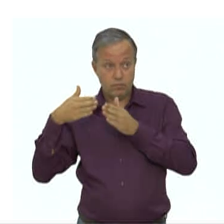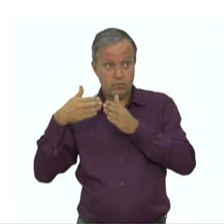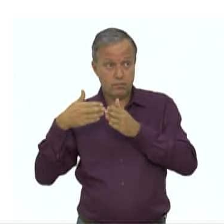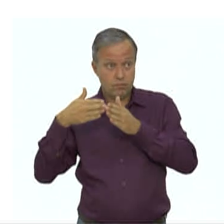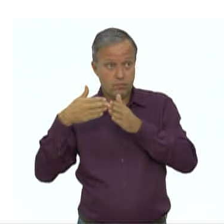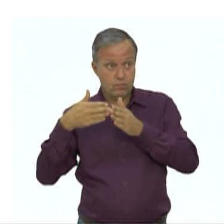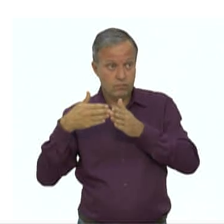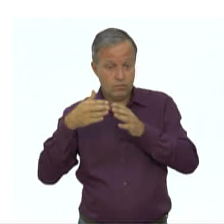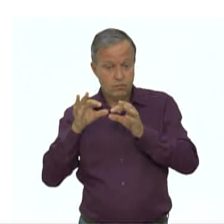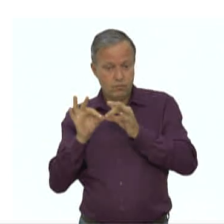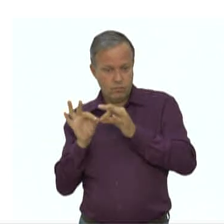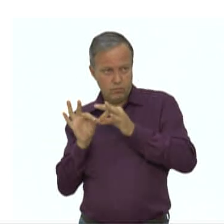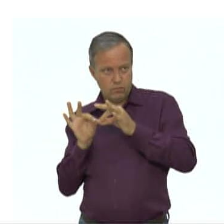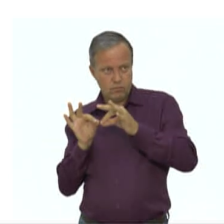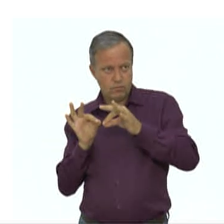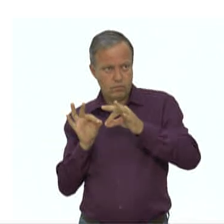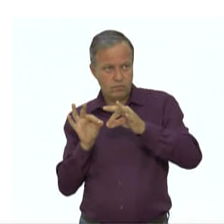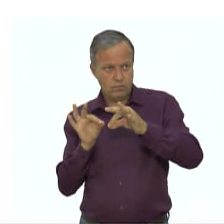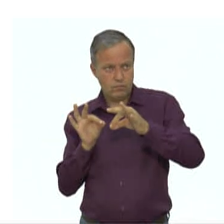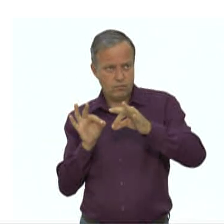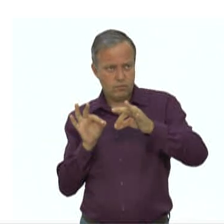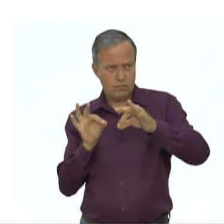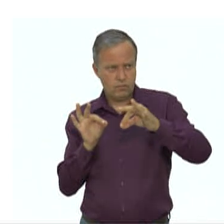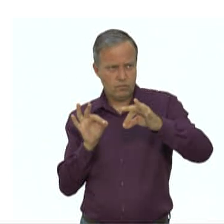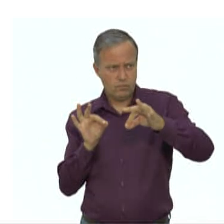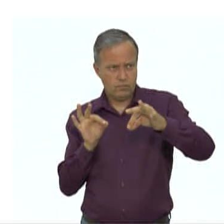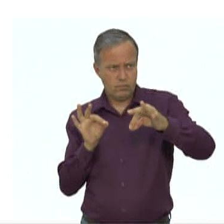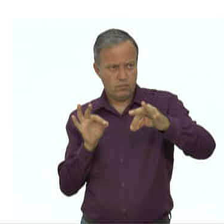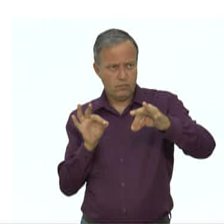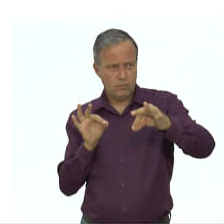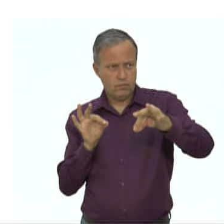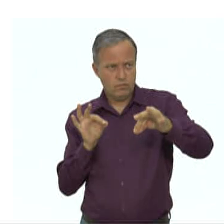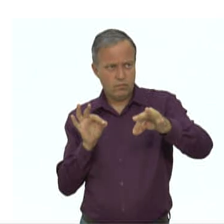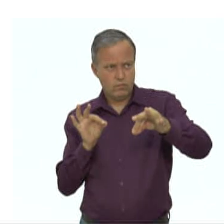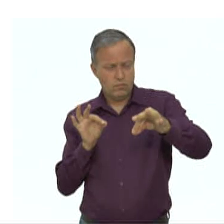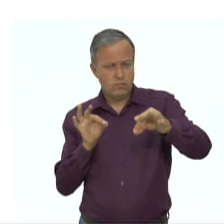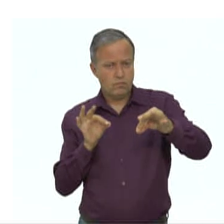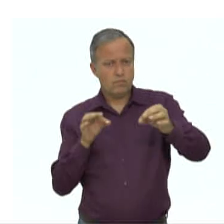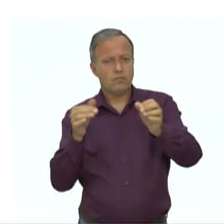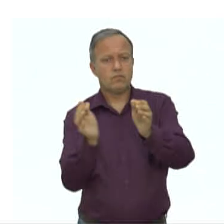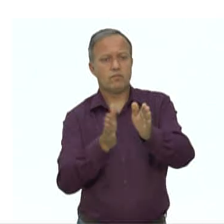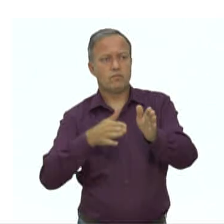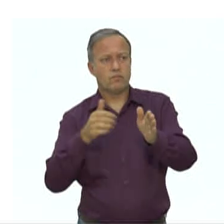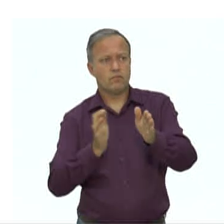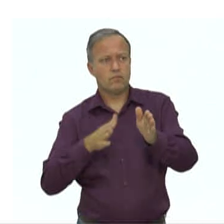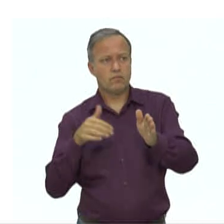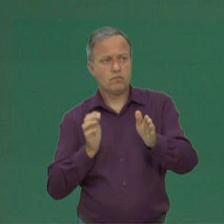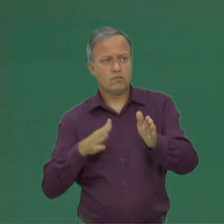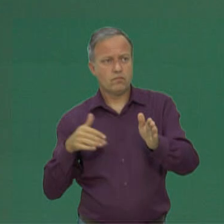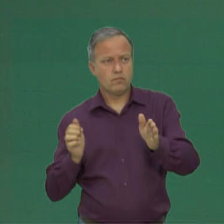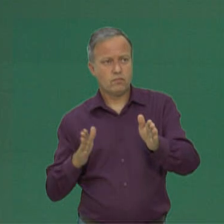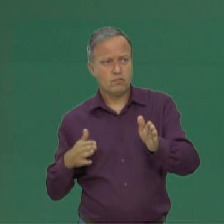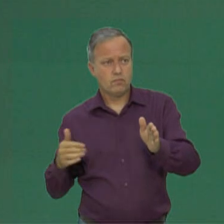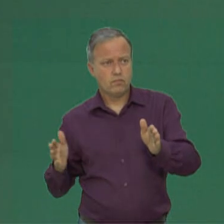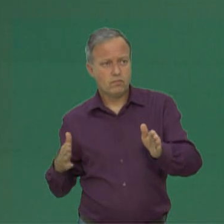trajeto prolongado, ou seja, um trajeto longo, navegando em águas